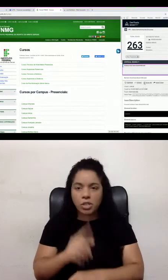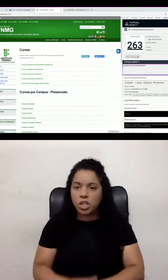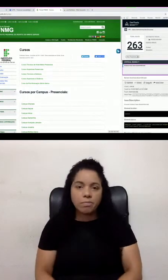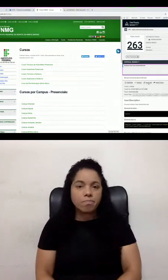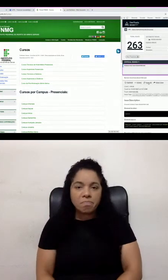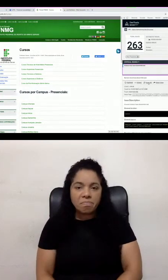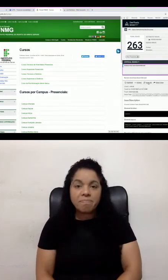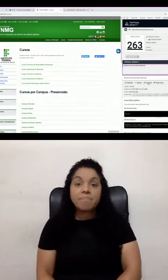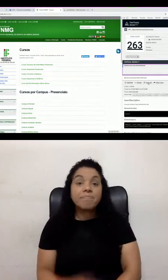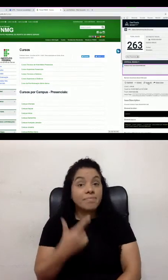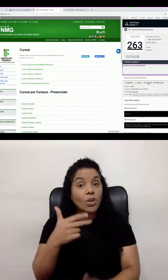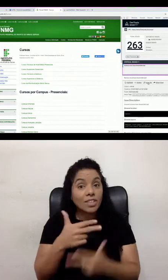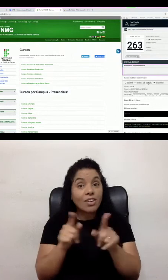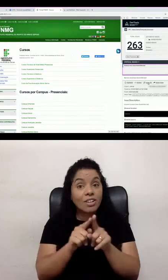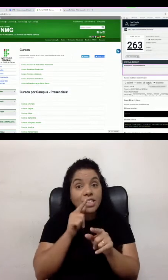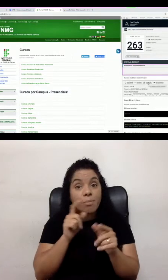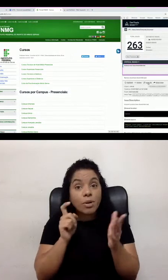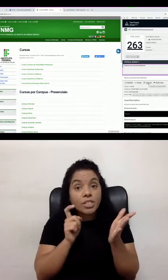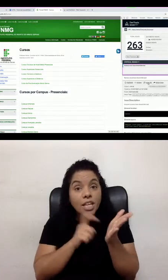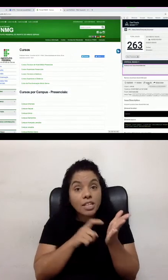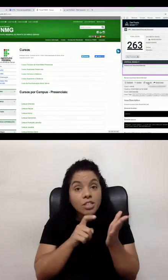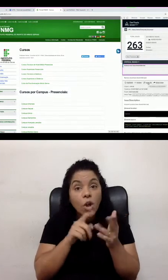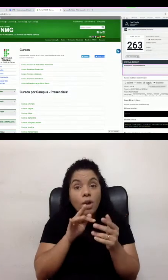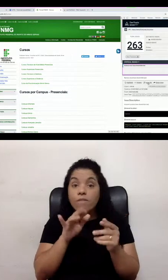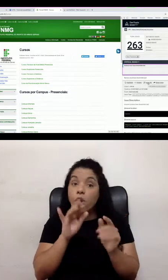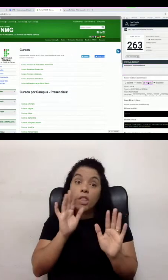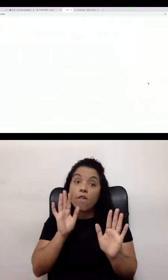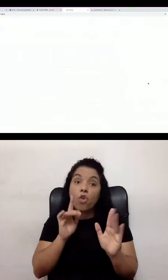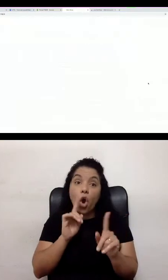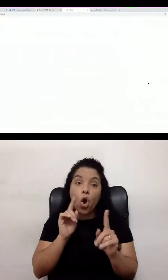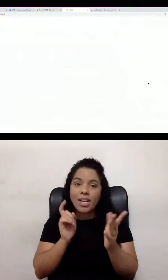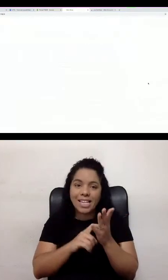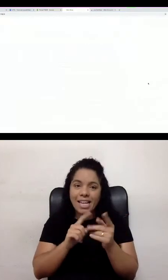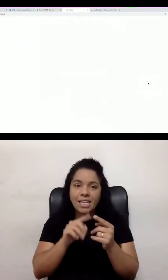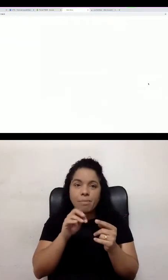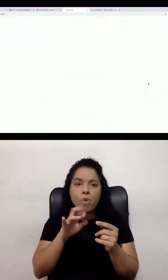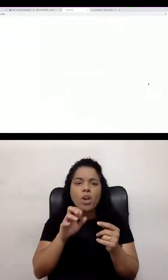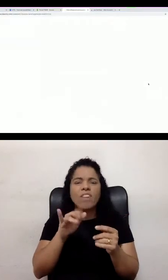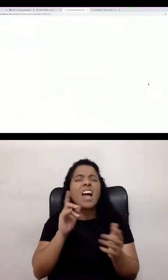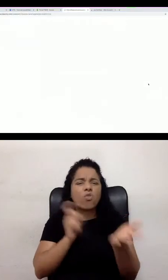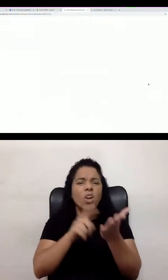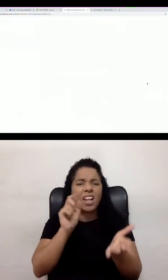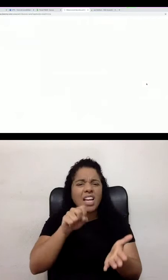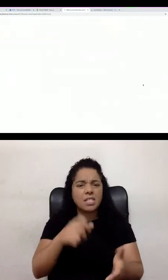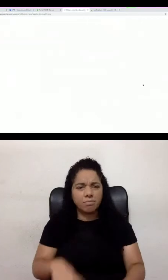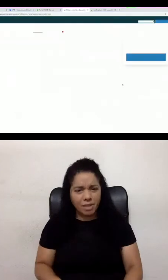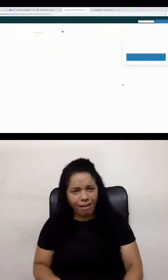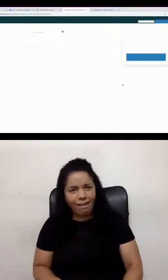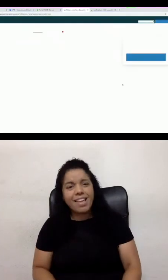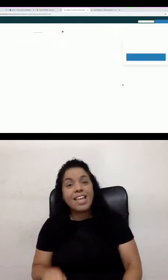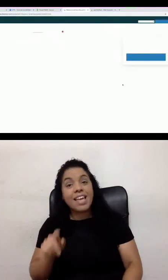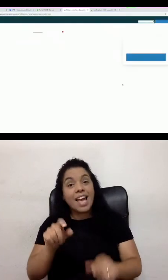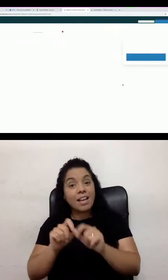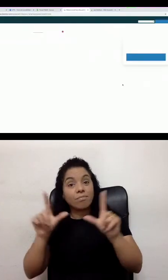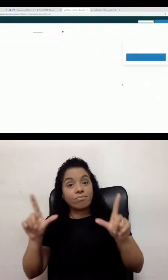coisa, você pode clicar aqui em More Info, não vou clicar não, mas você clica aqui, eu vou clicar assim, ó lá. Ele vai para a